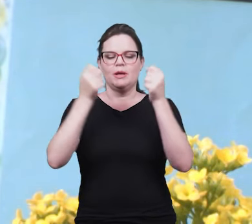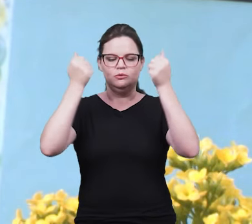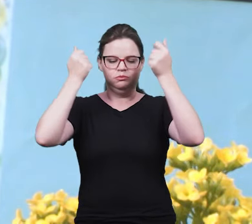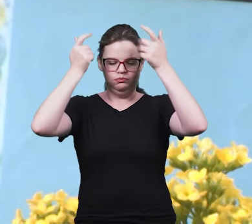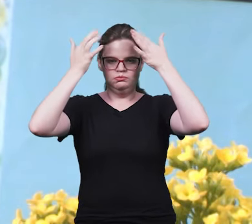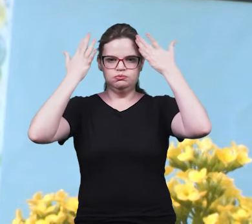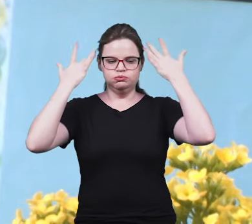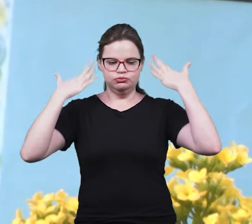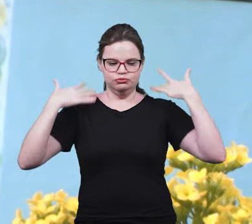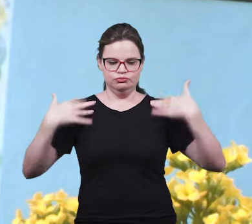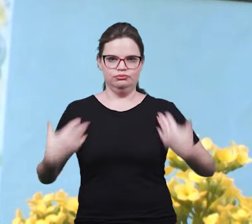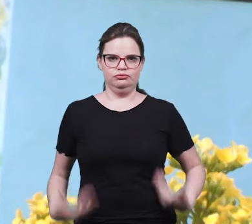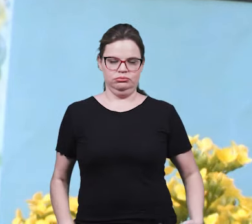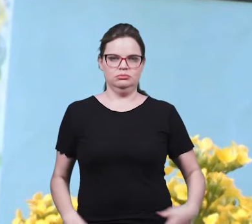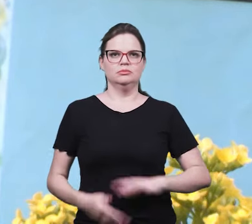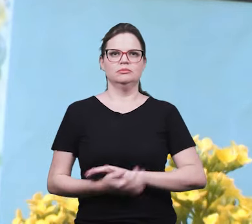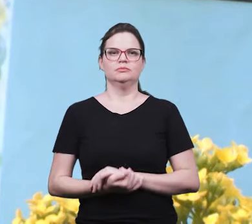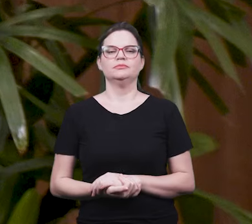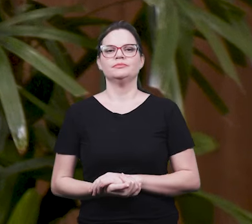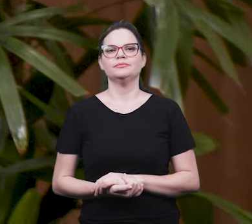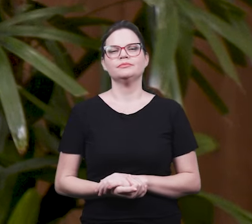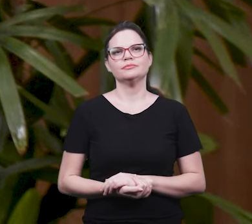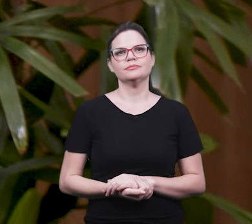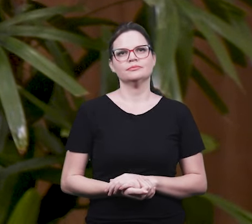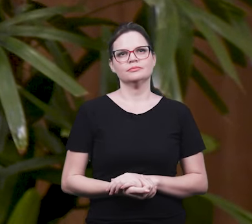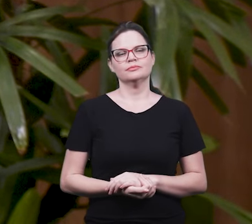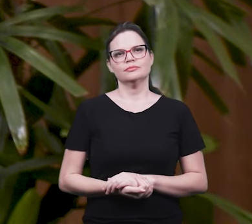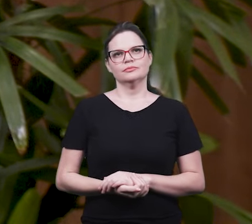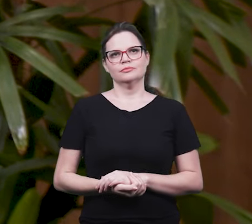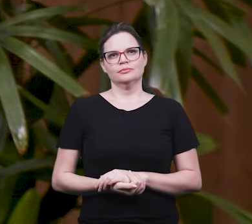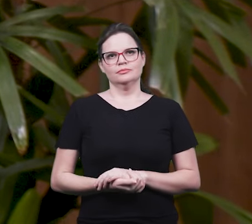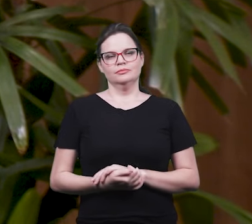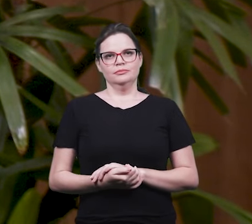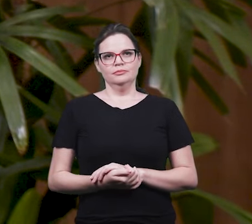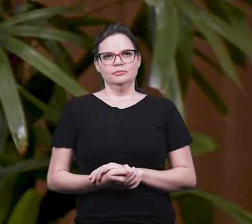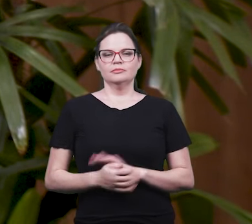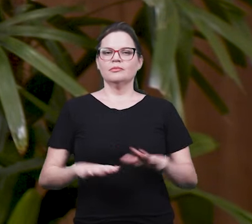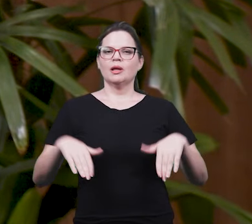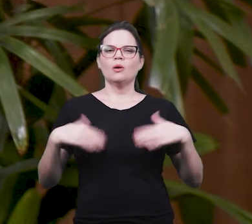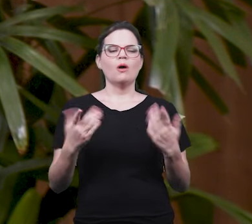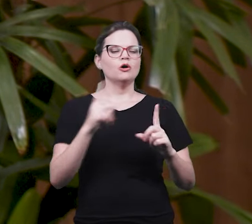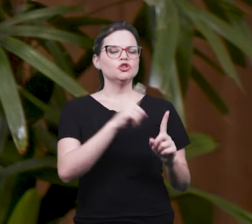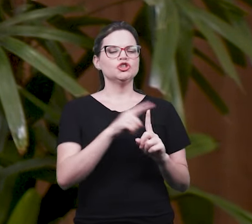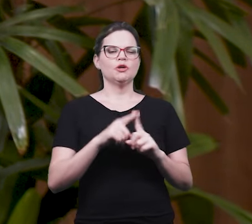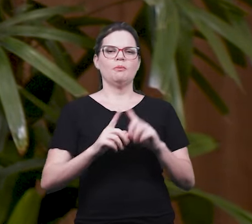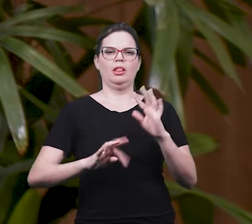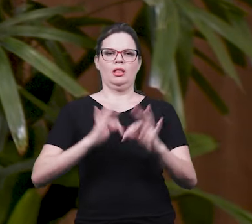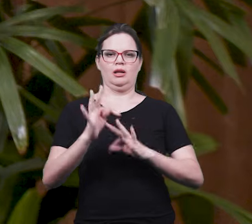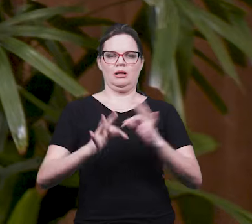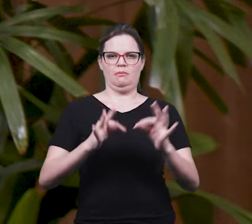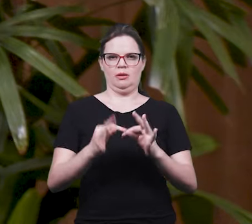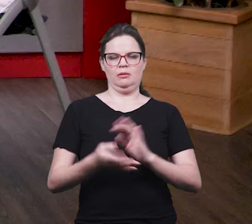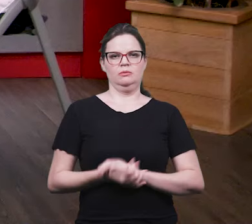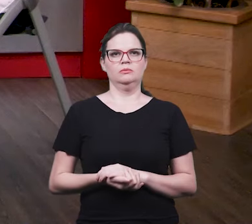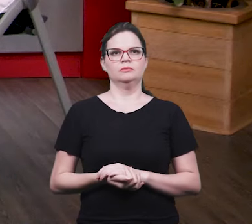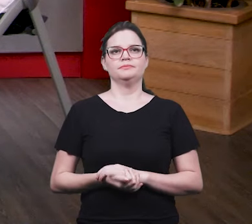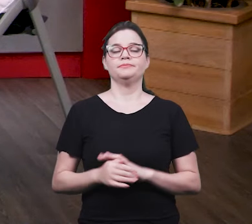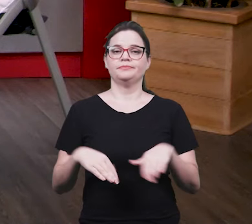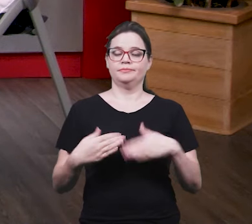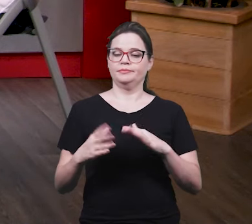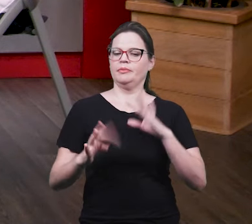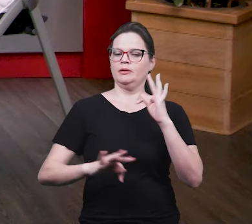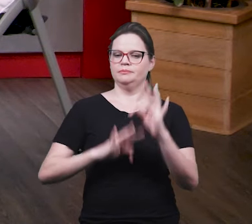né, desse rash cutâneo, né? E qual seria o tratamento para o lúpus? O tratamento